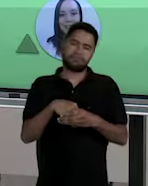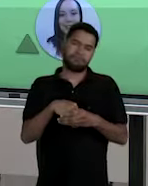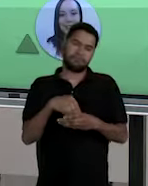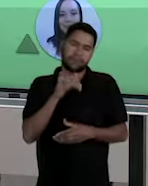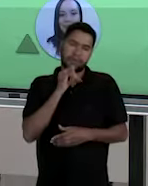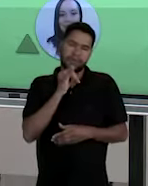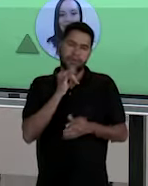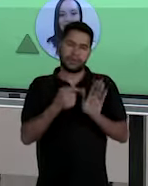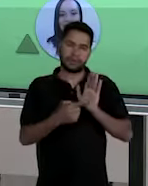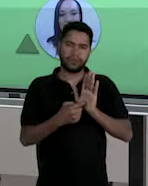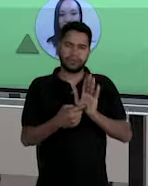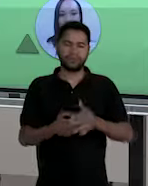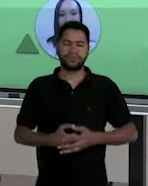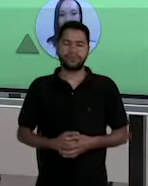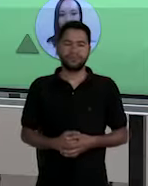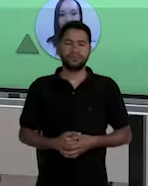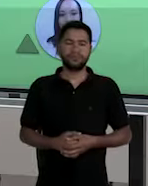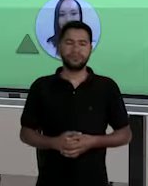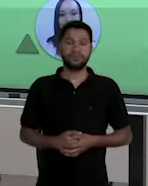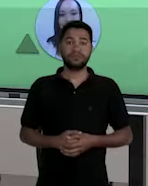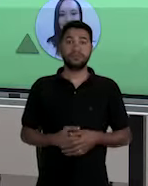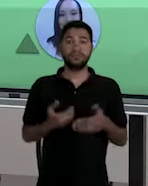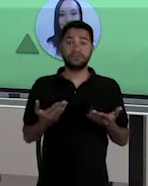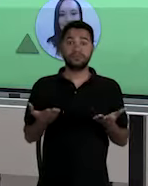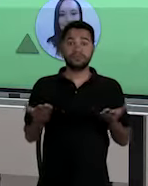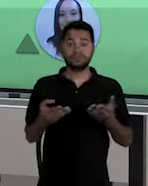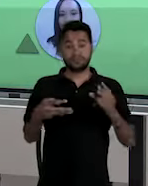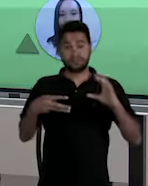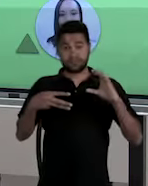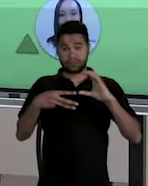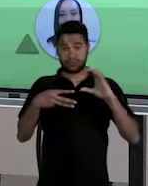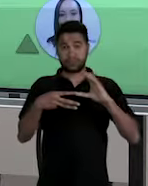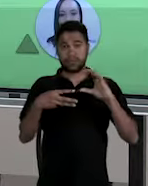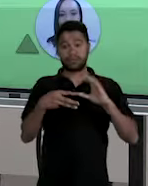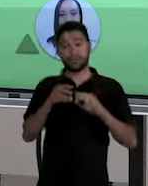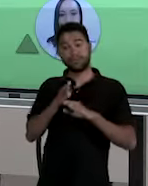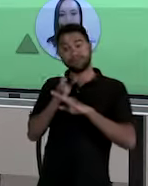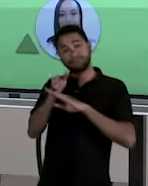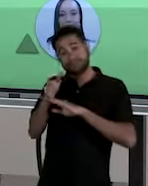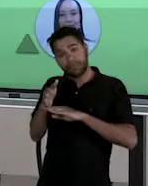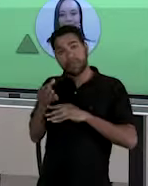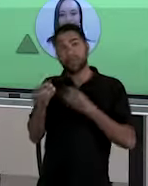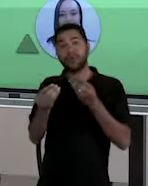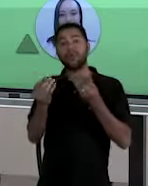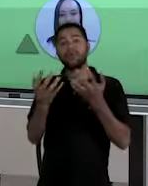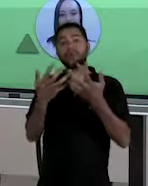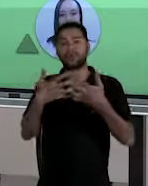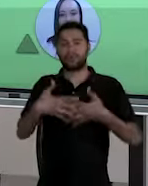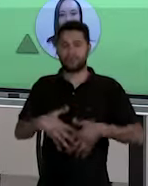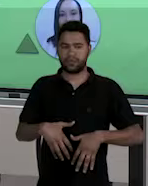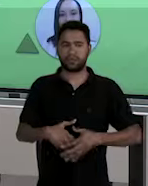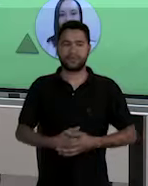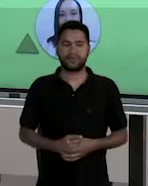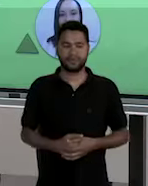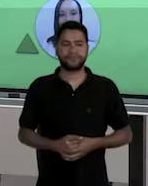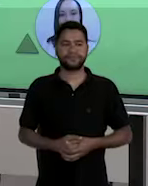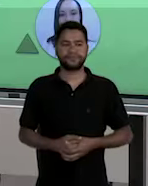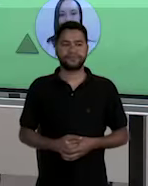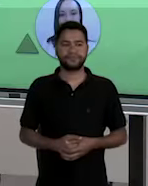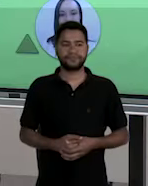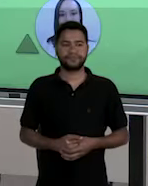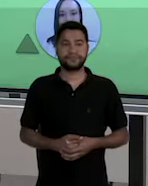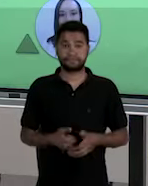exemplo. Então, nós iremos lá para o Cefet para verem como funciona essa máquina